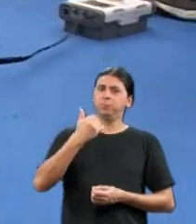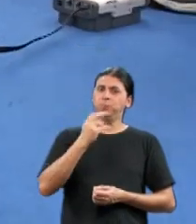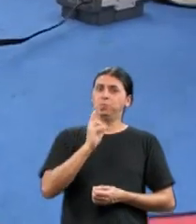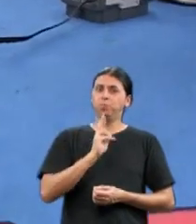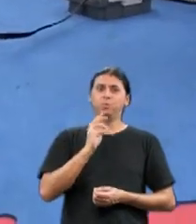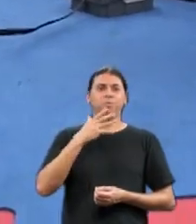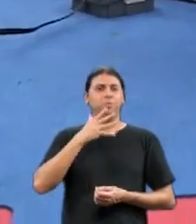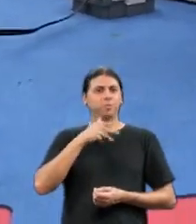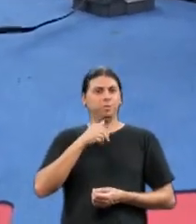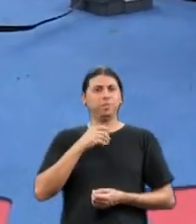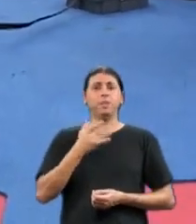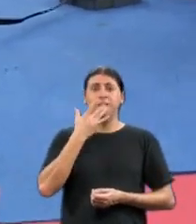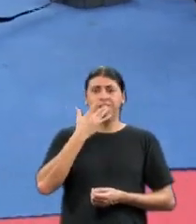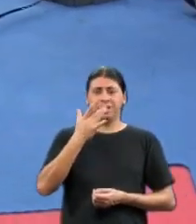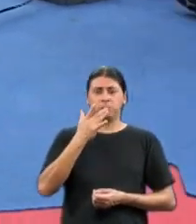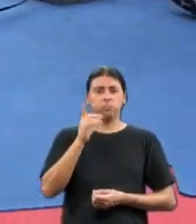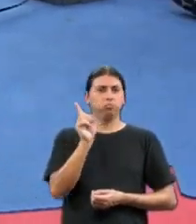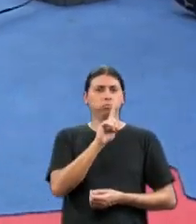Ele ficou branco?